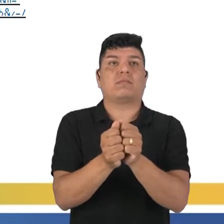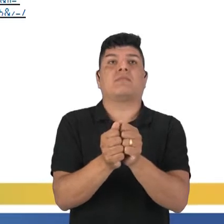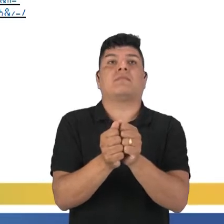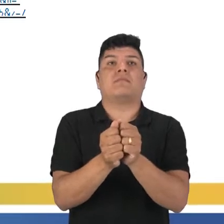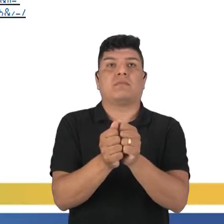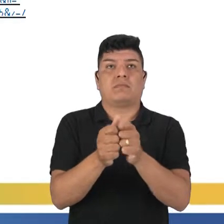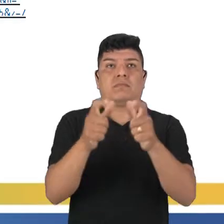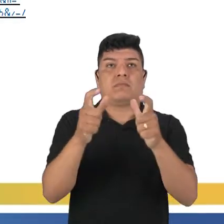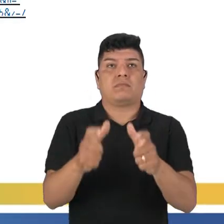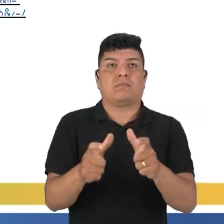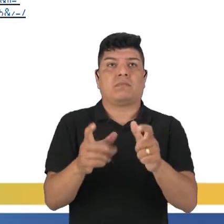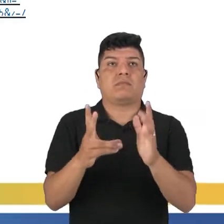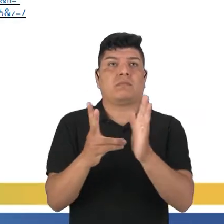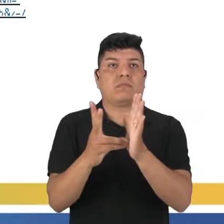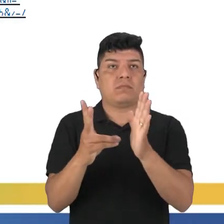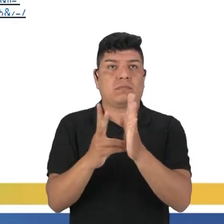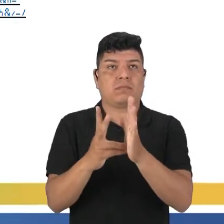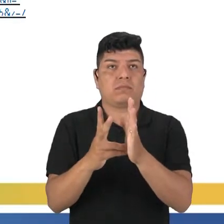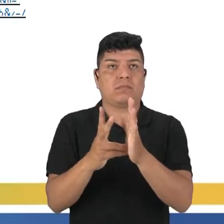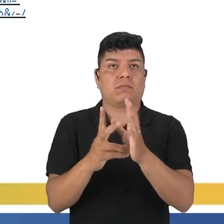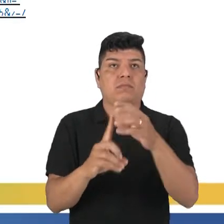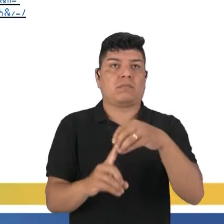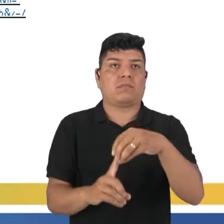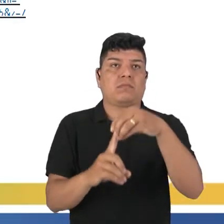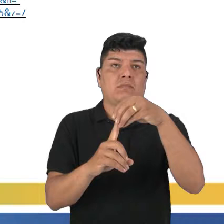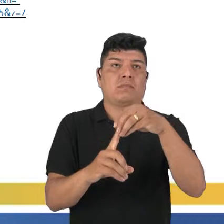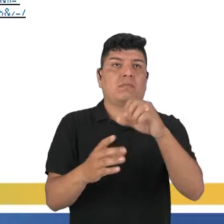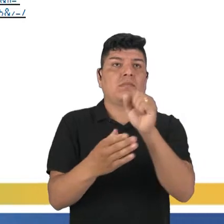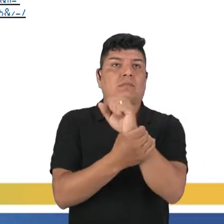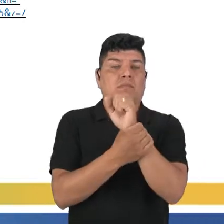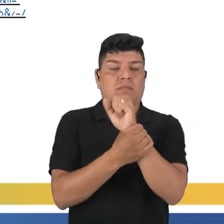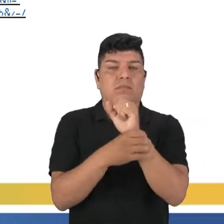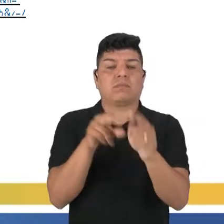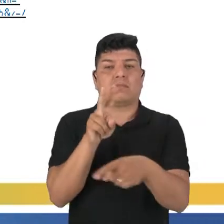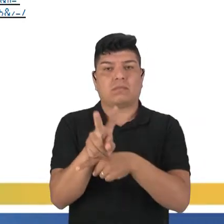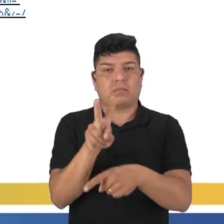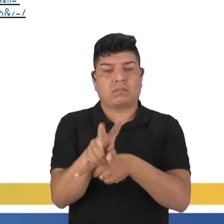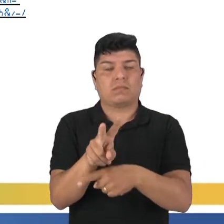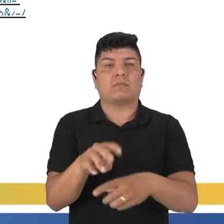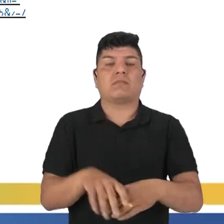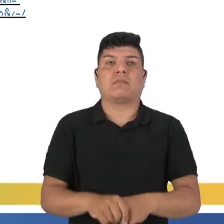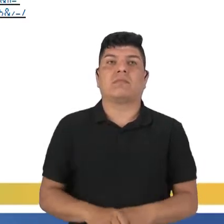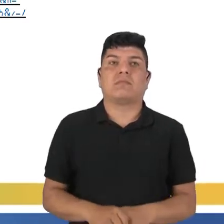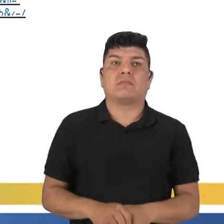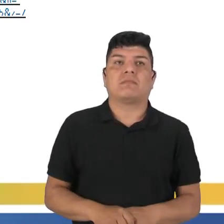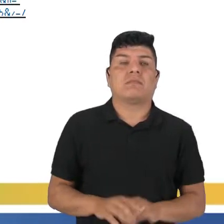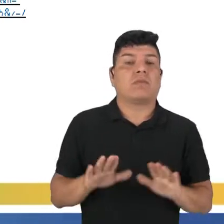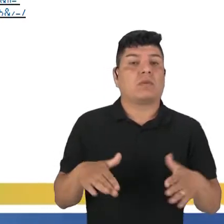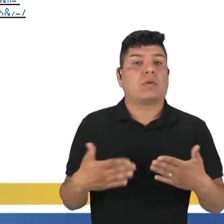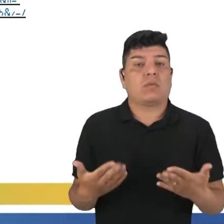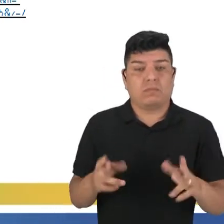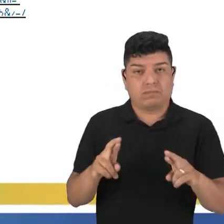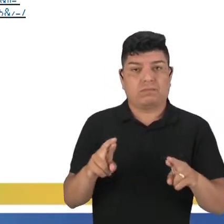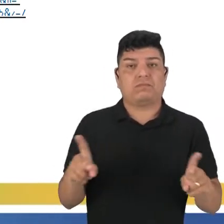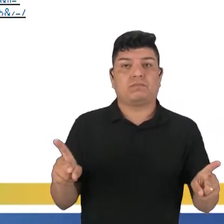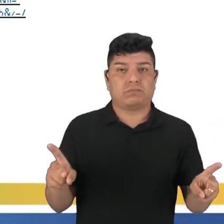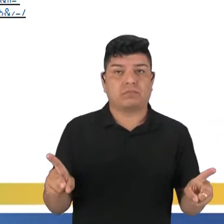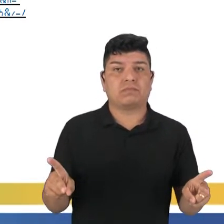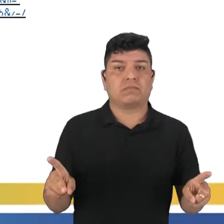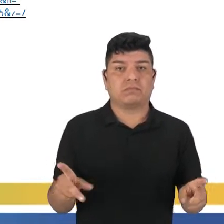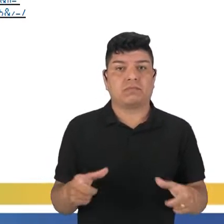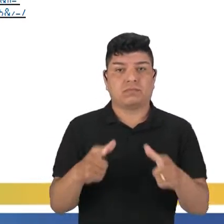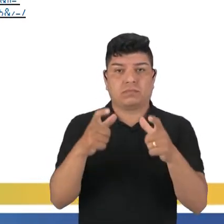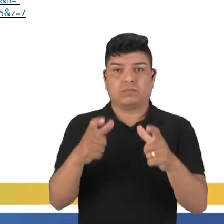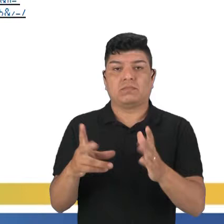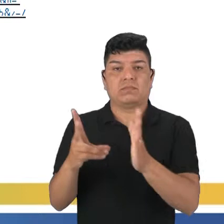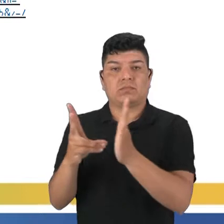composta por terras indígenas e unidades de conservação. Pessoal, e aí qual é a diferença, de uma